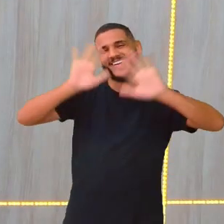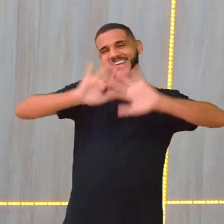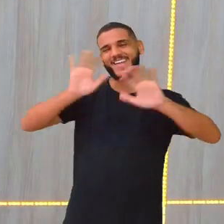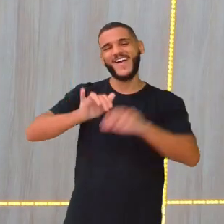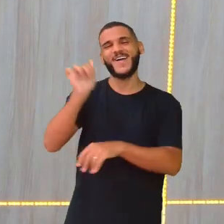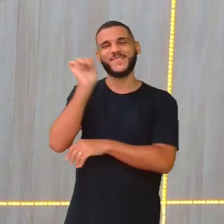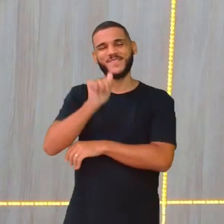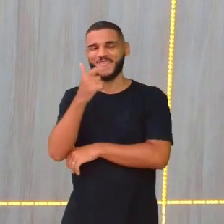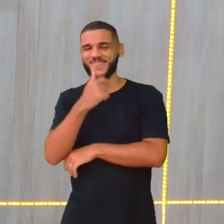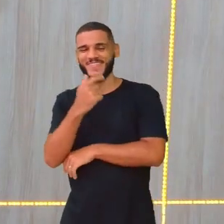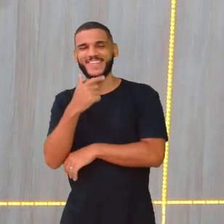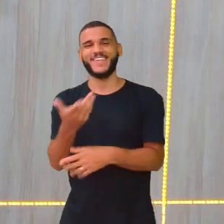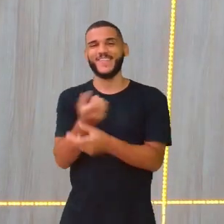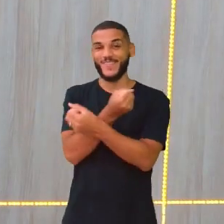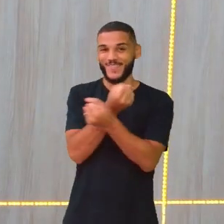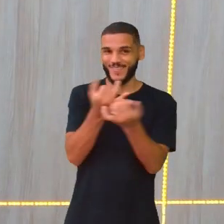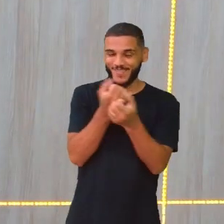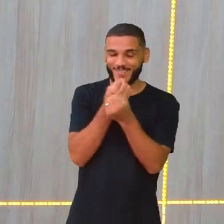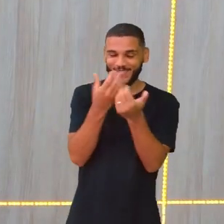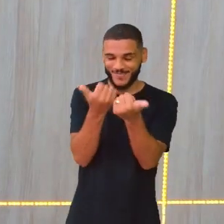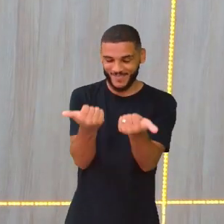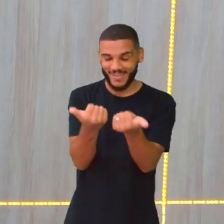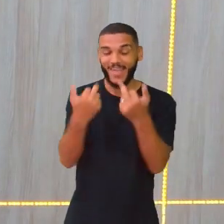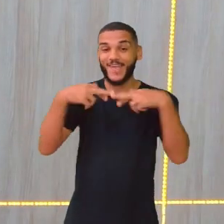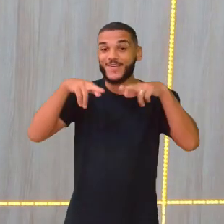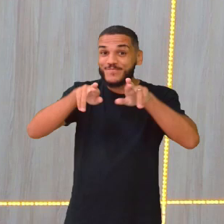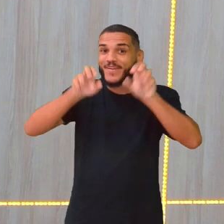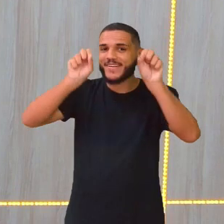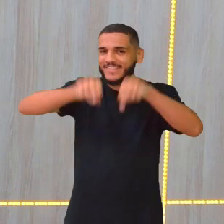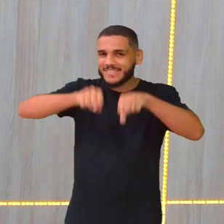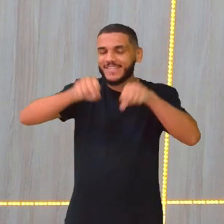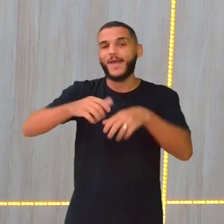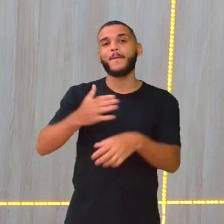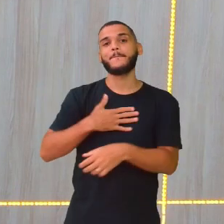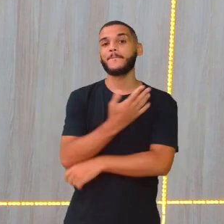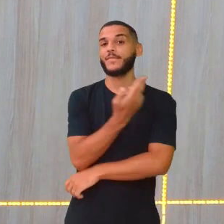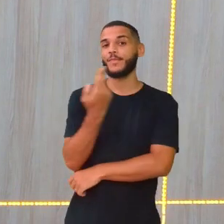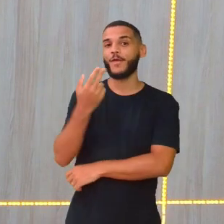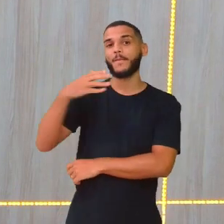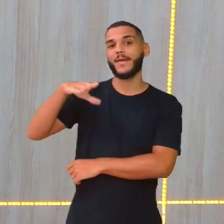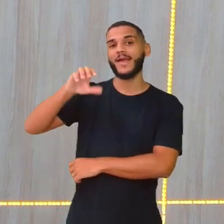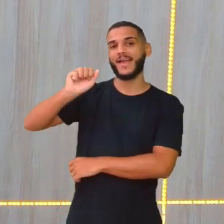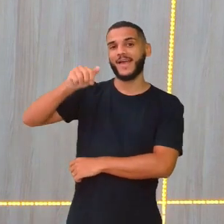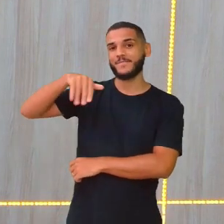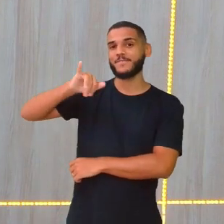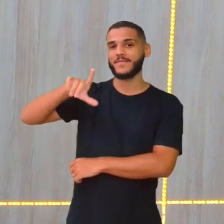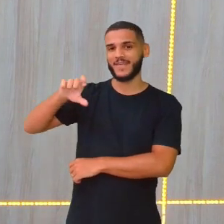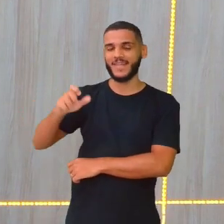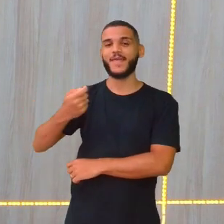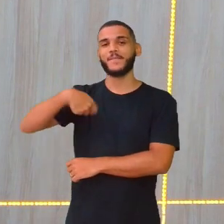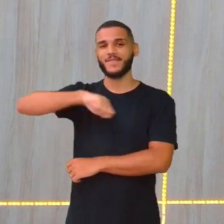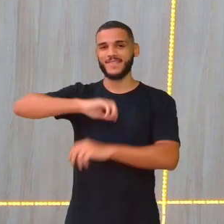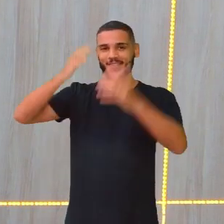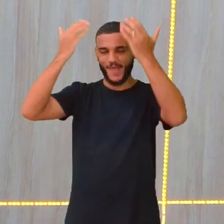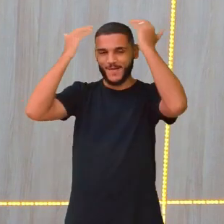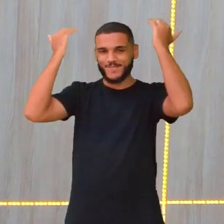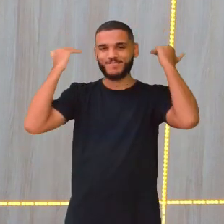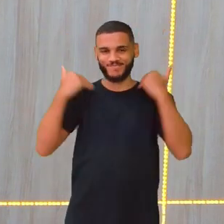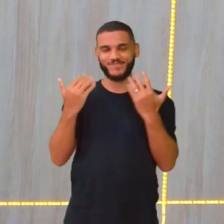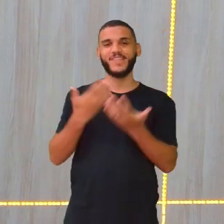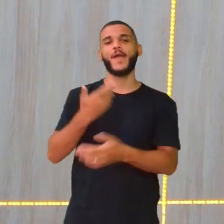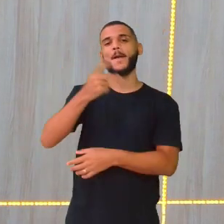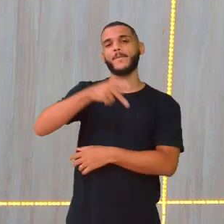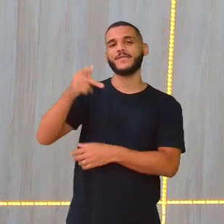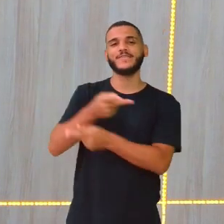meninas e meninos, tudo bem? Espero que sim. Eu sou Camille Borba, este aqui é o meu sinal e eu serei a professora